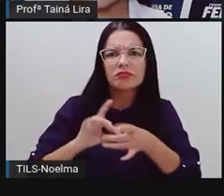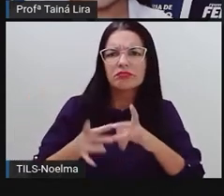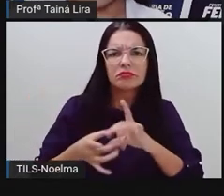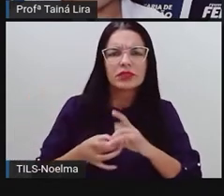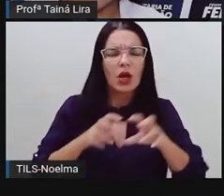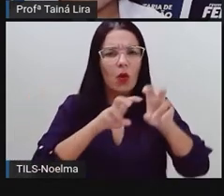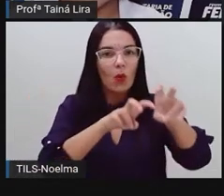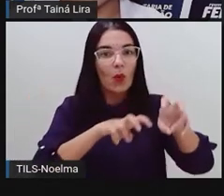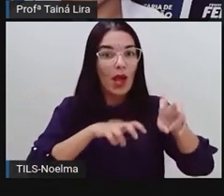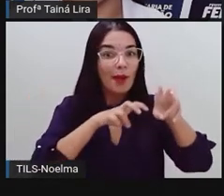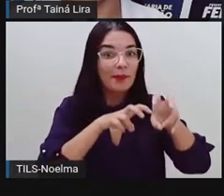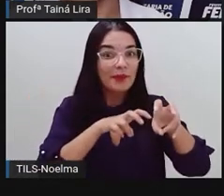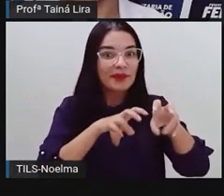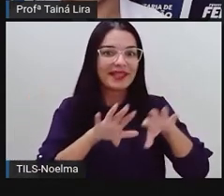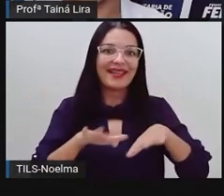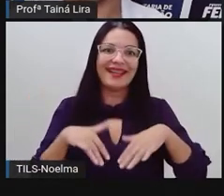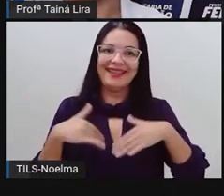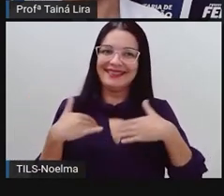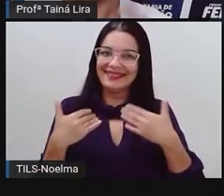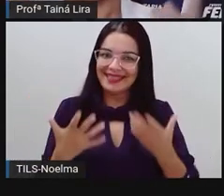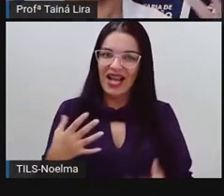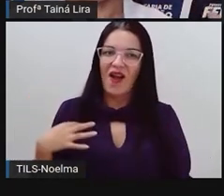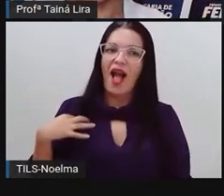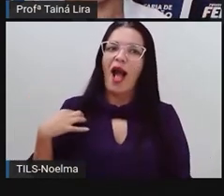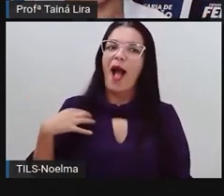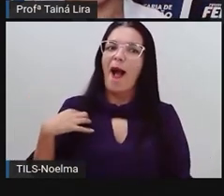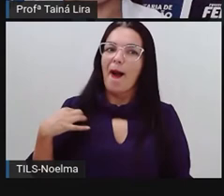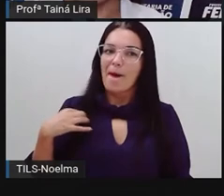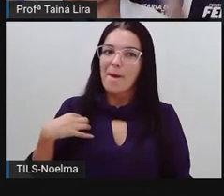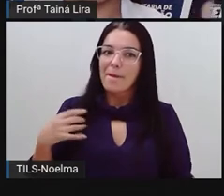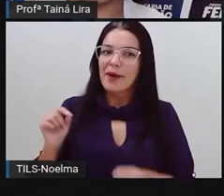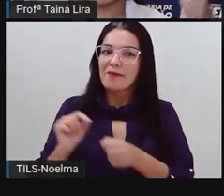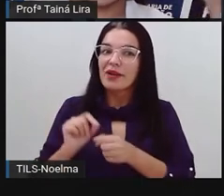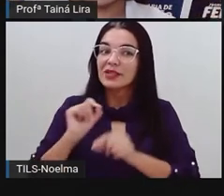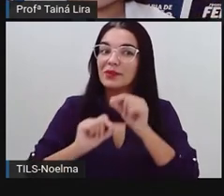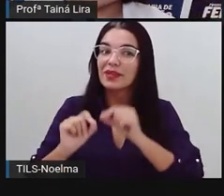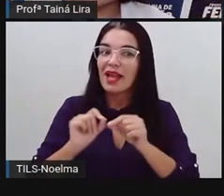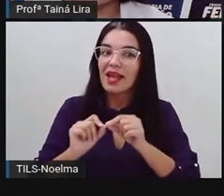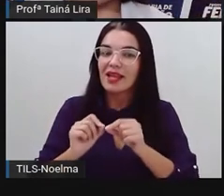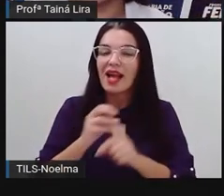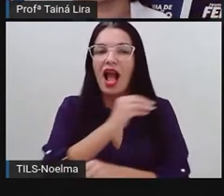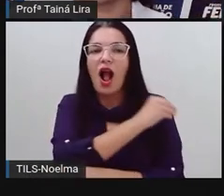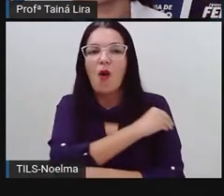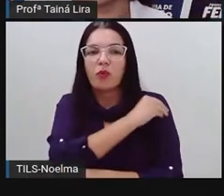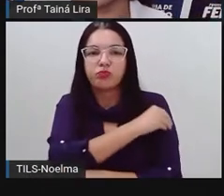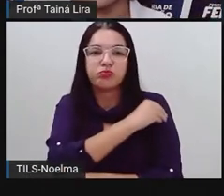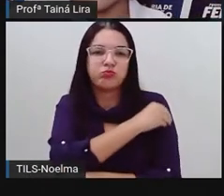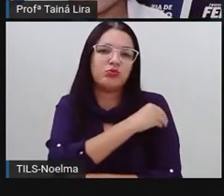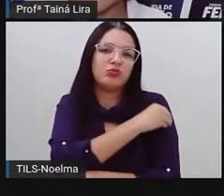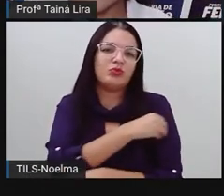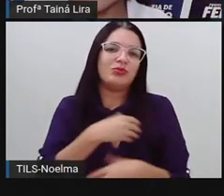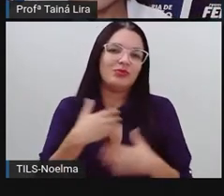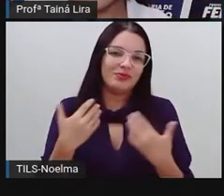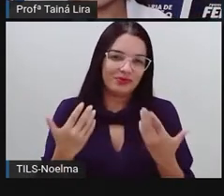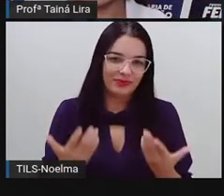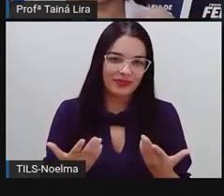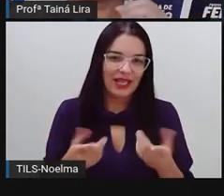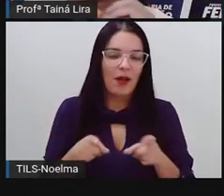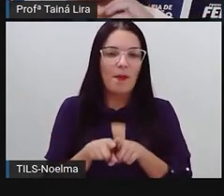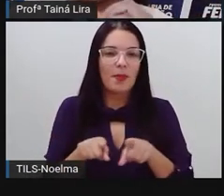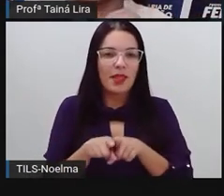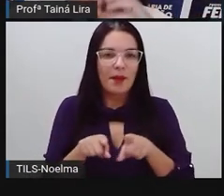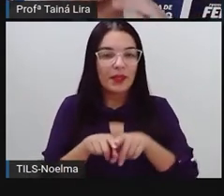a roupa gente é produzido a partir do algodão e o algodão é plantado no campo certo